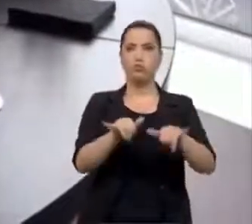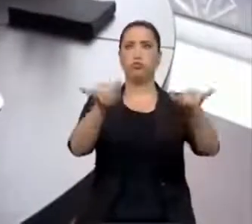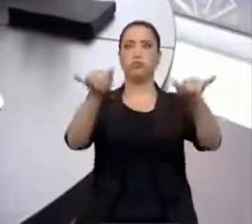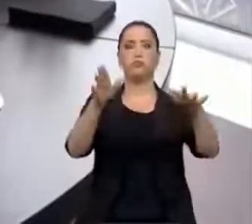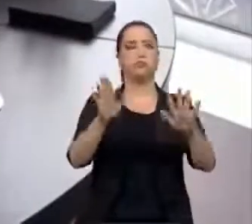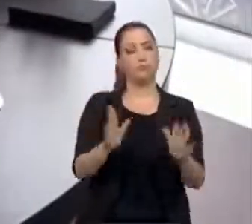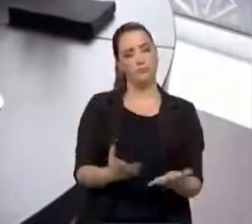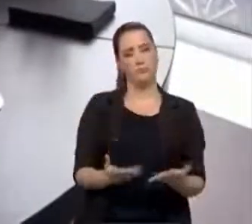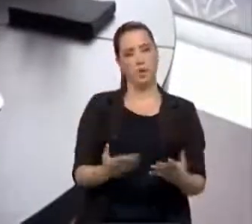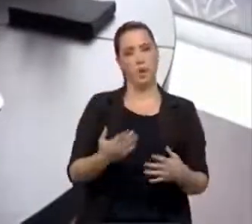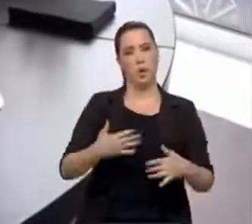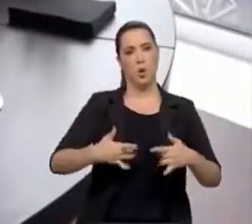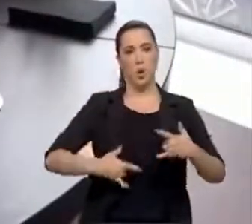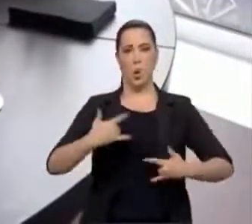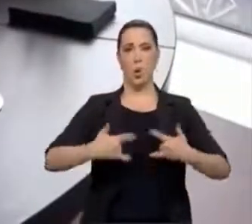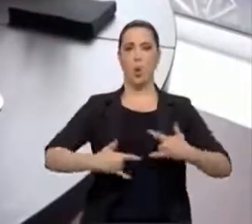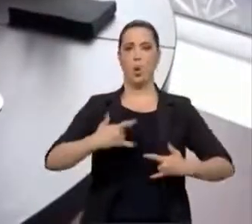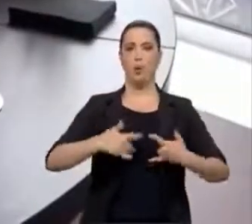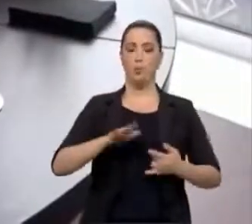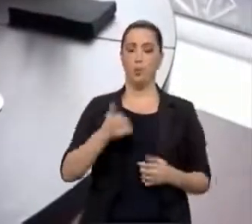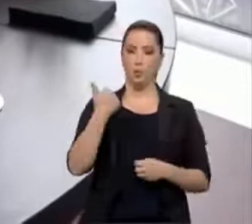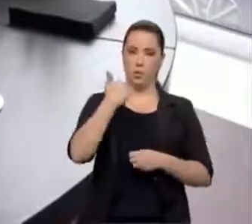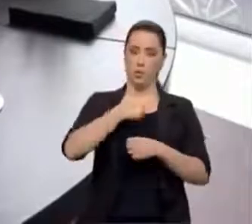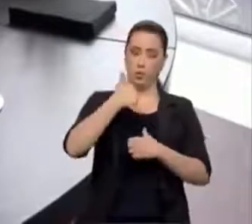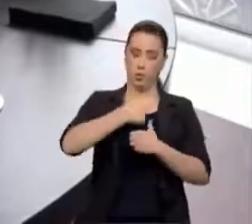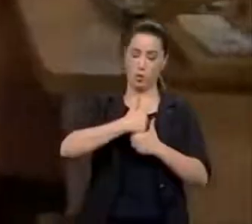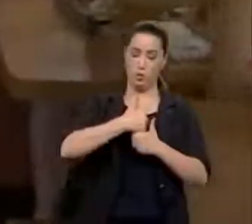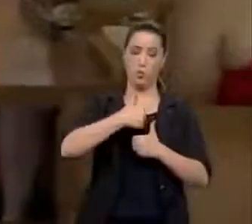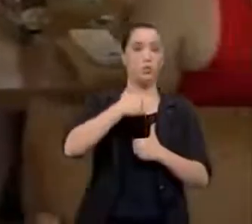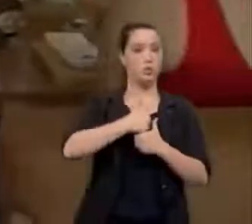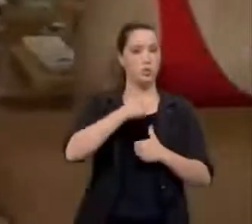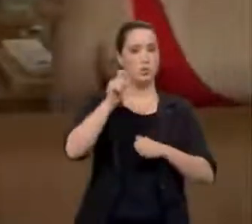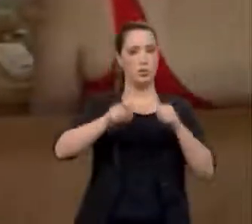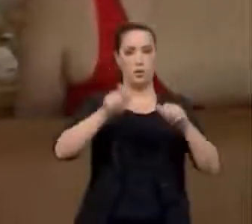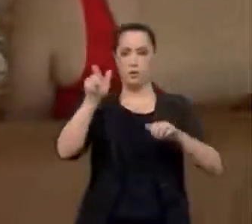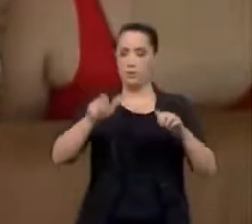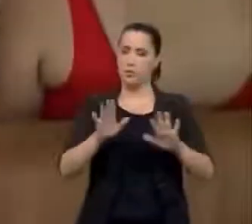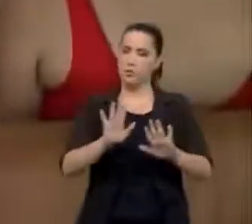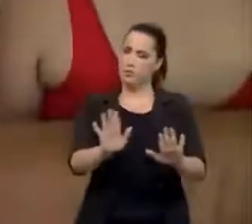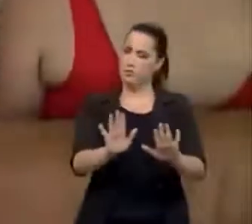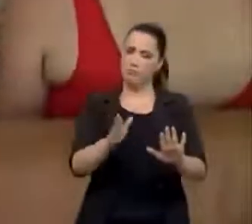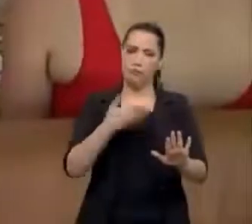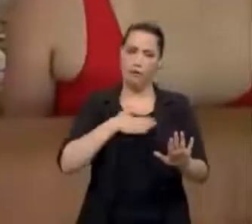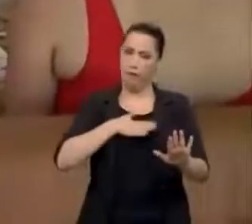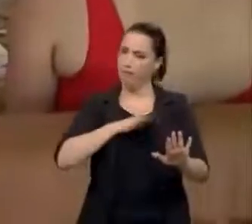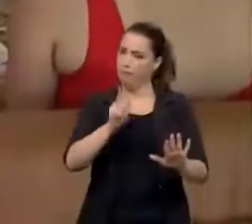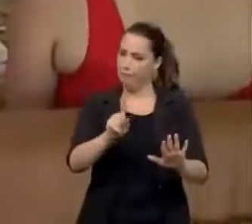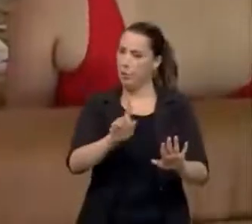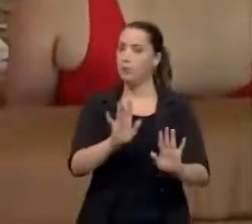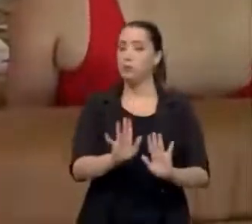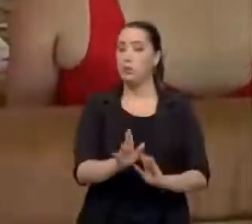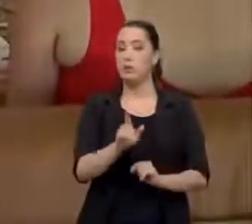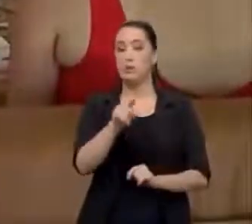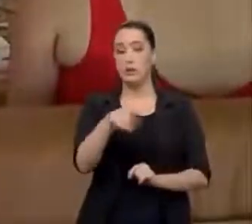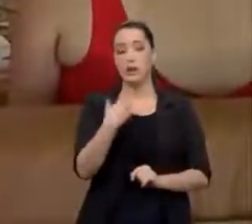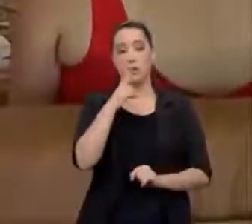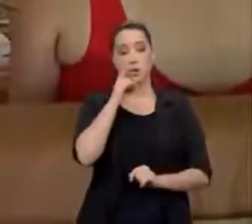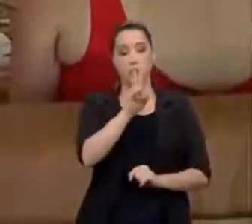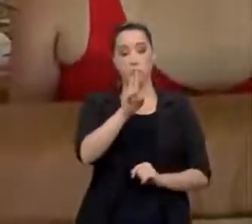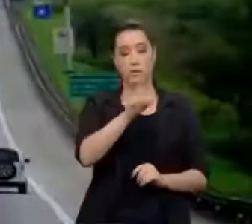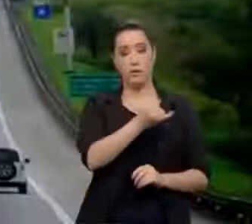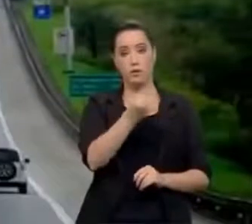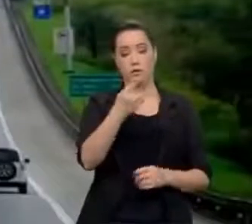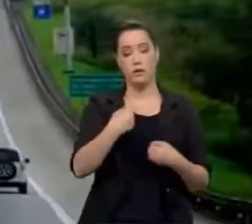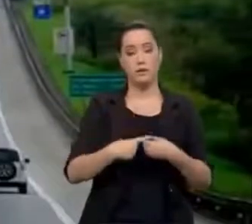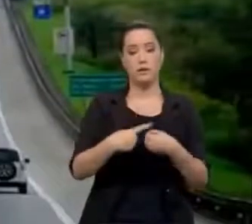robôs substituindo caixas de supermercados? Calma, não é bem assim. Um exemplo que já vemos em grandes